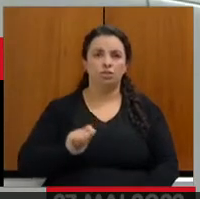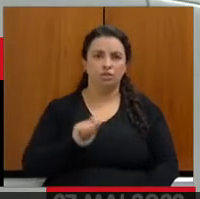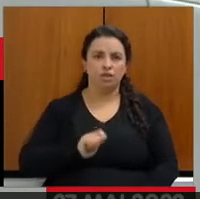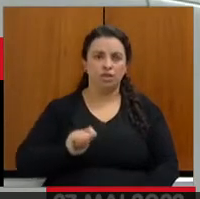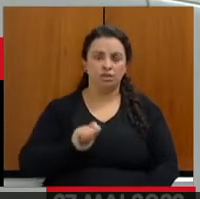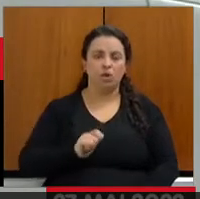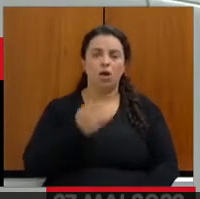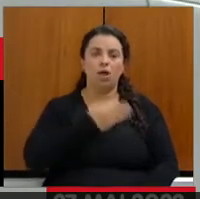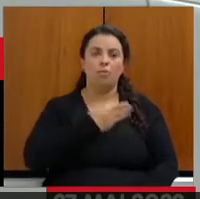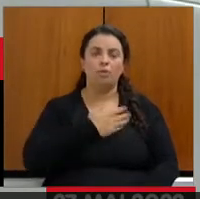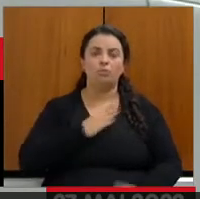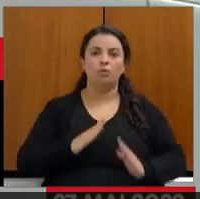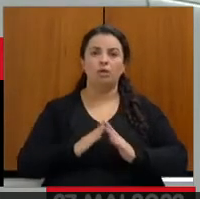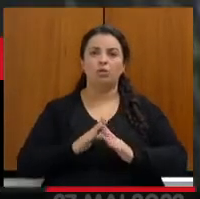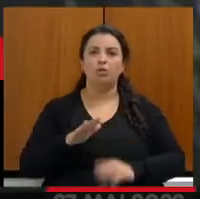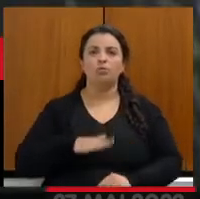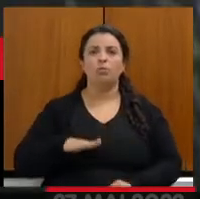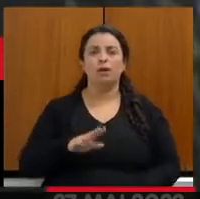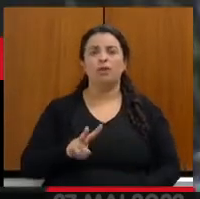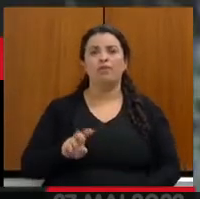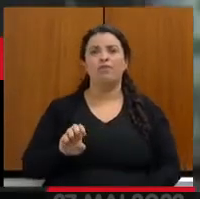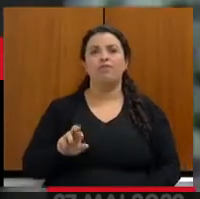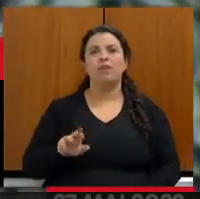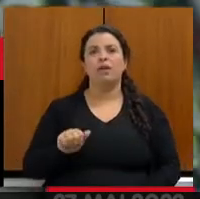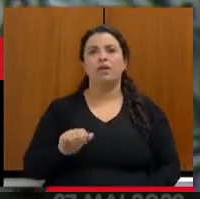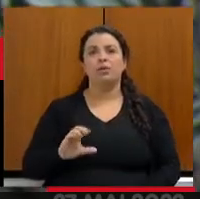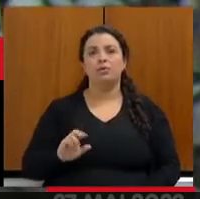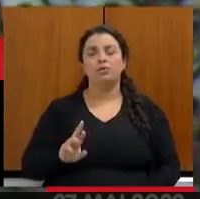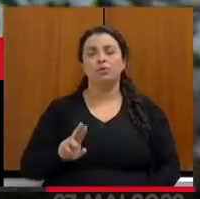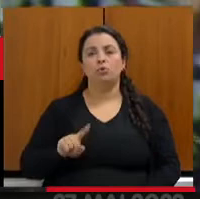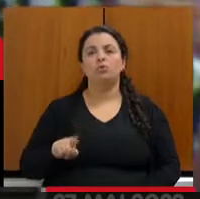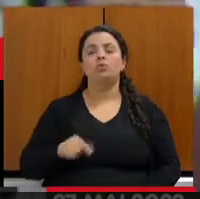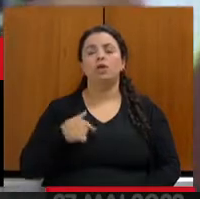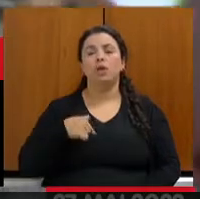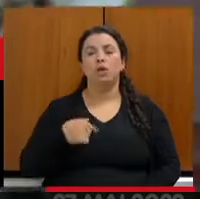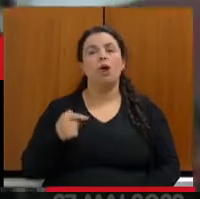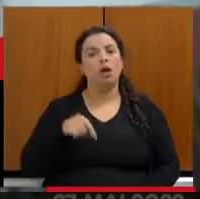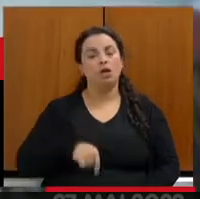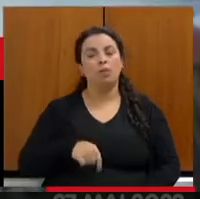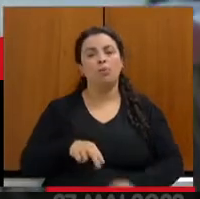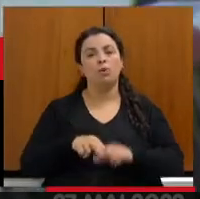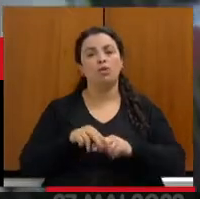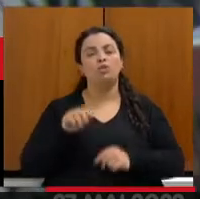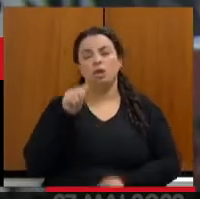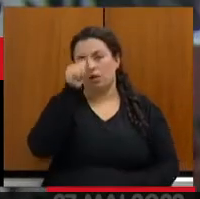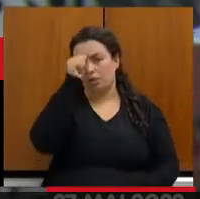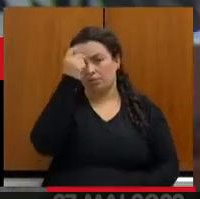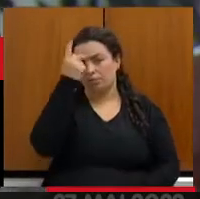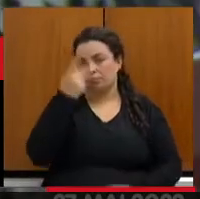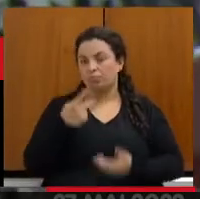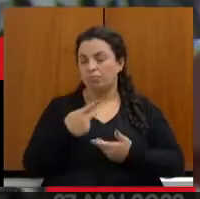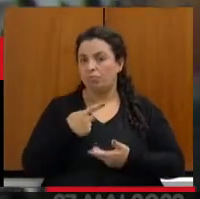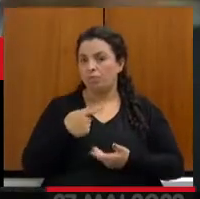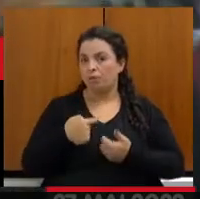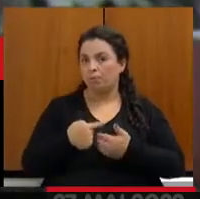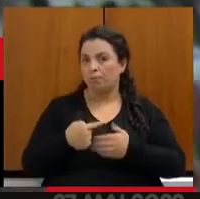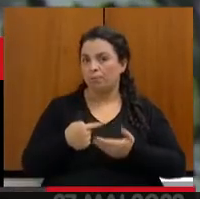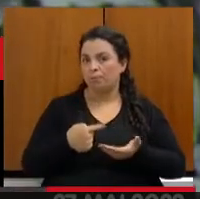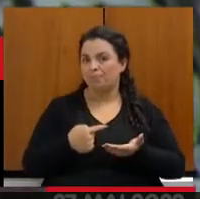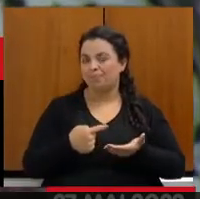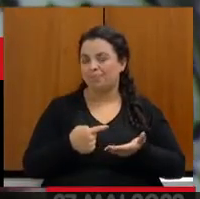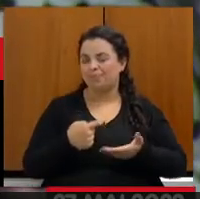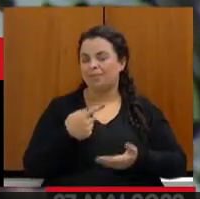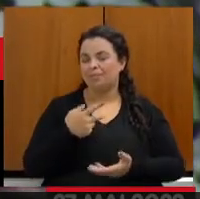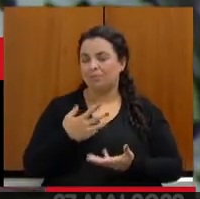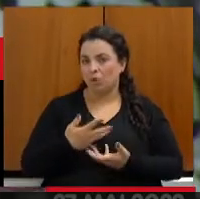por 14 anos estou aqui a convite da deputada estadual Ana Paula Siqueira quase uma filha